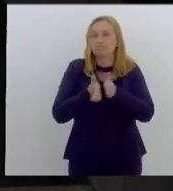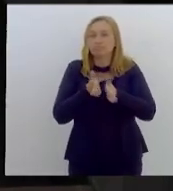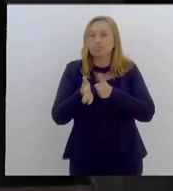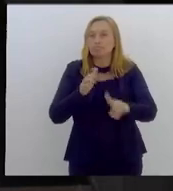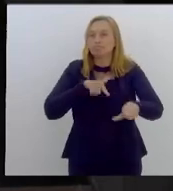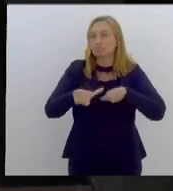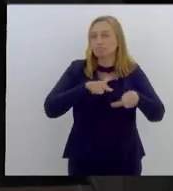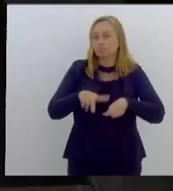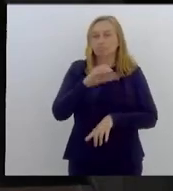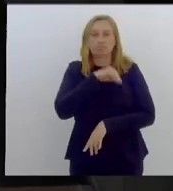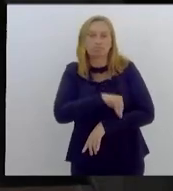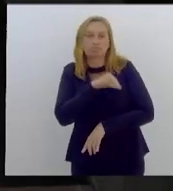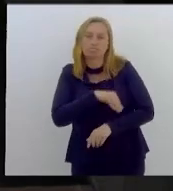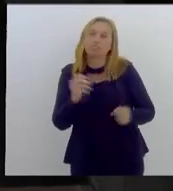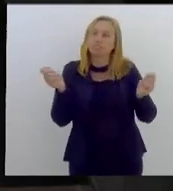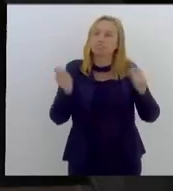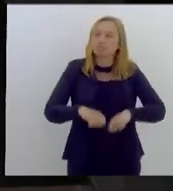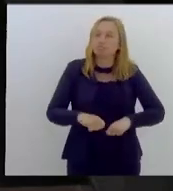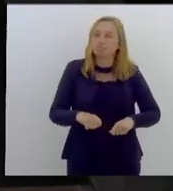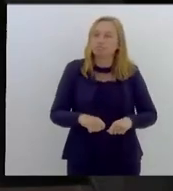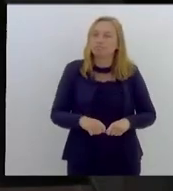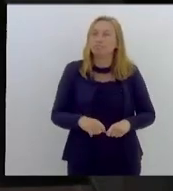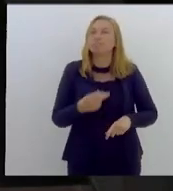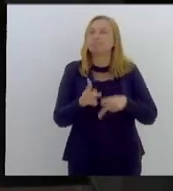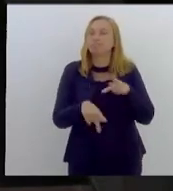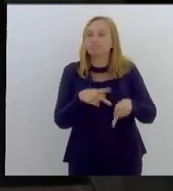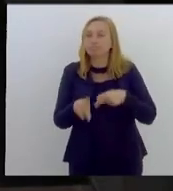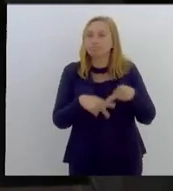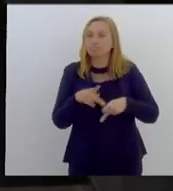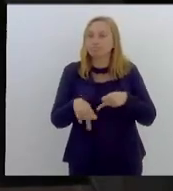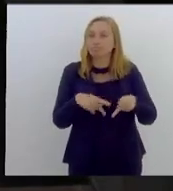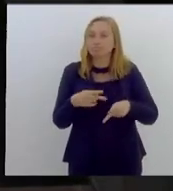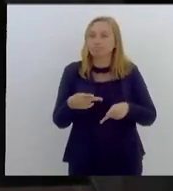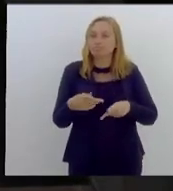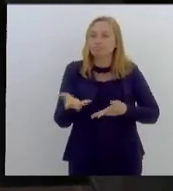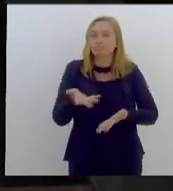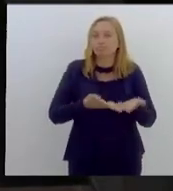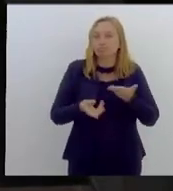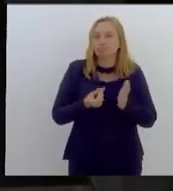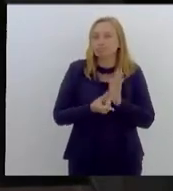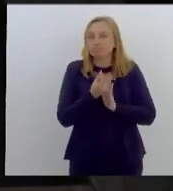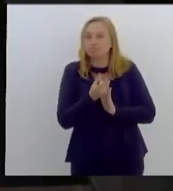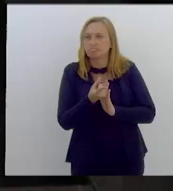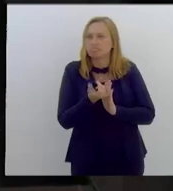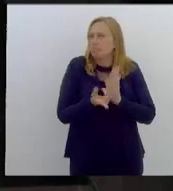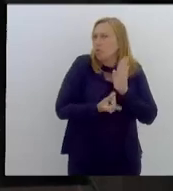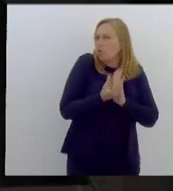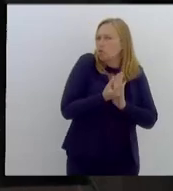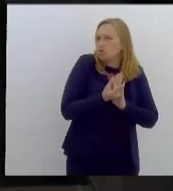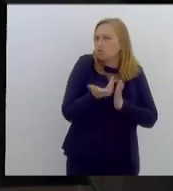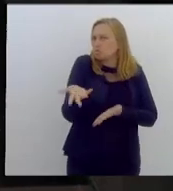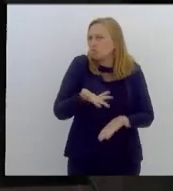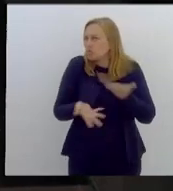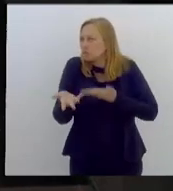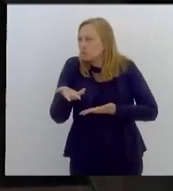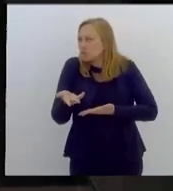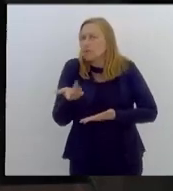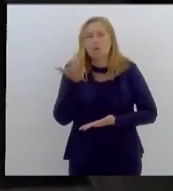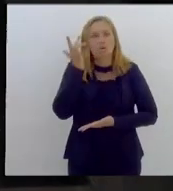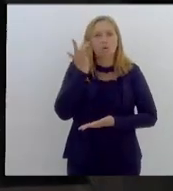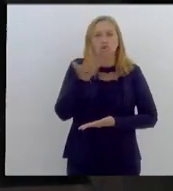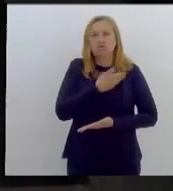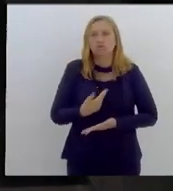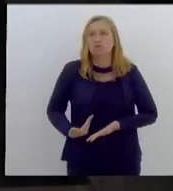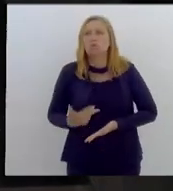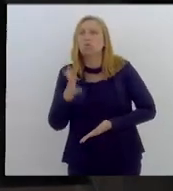e renda e a possibilidade da população participar desse orçamento. Orçamento participativo, acho que o